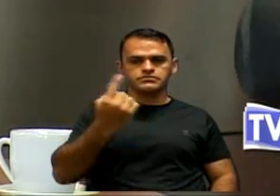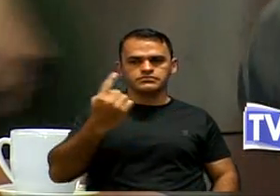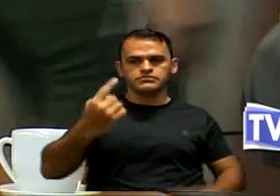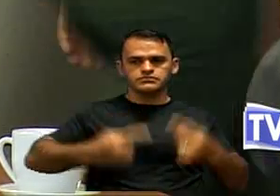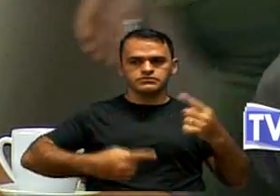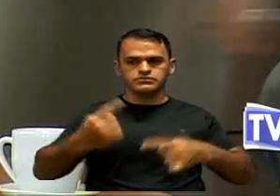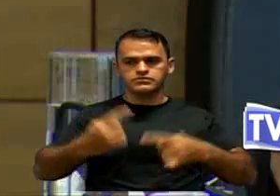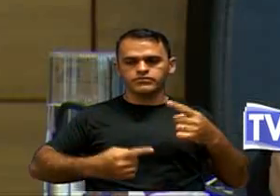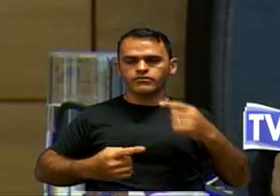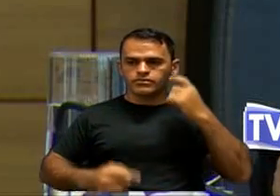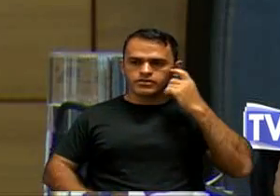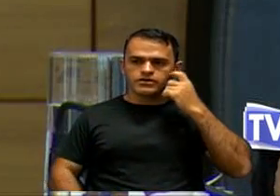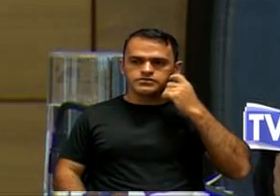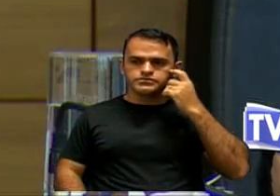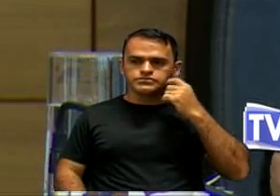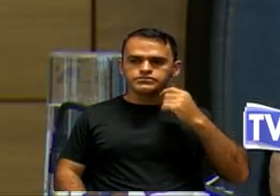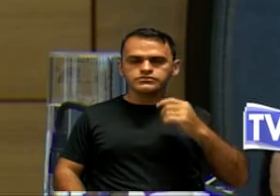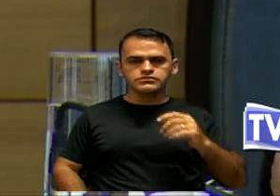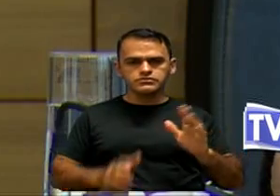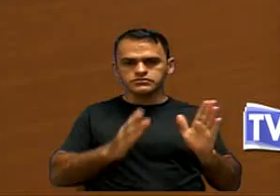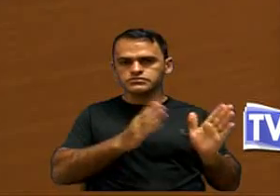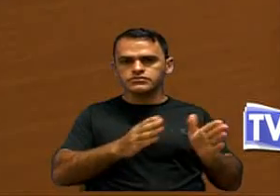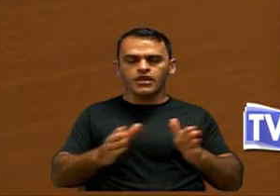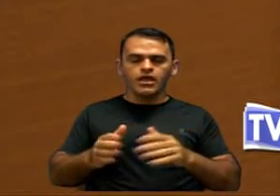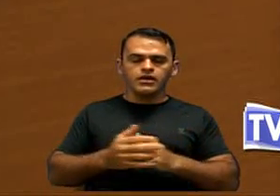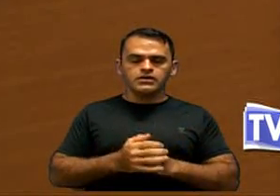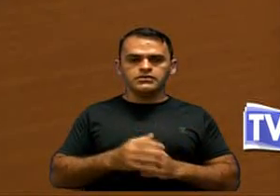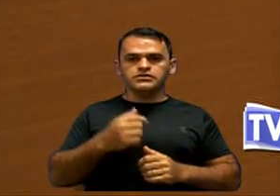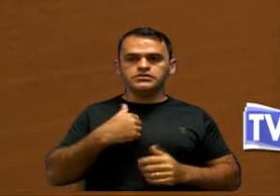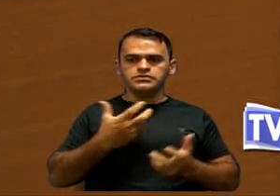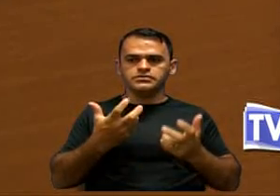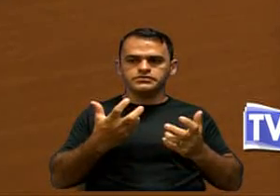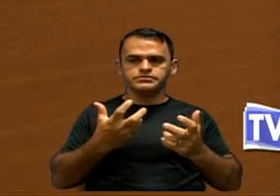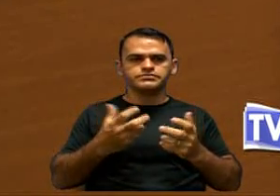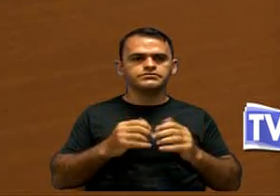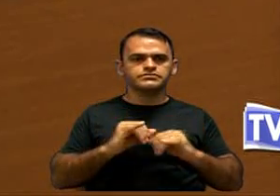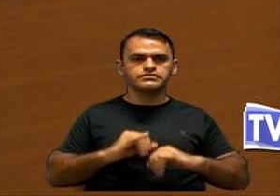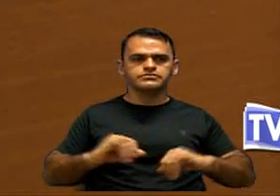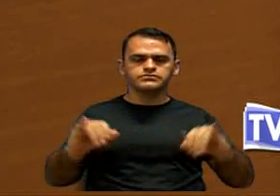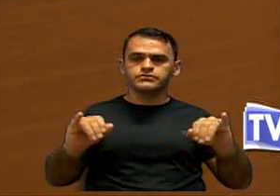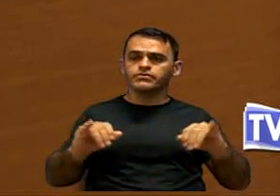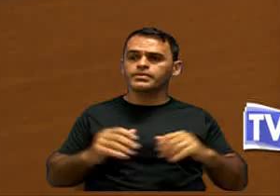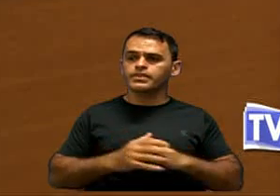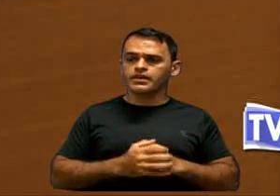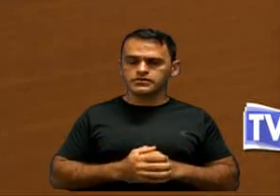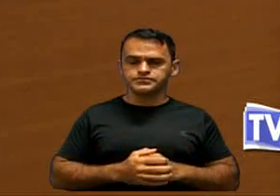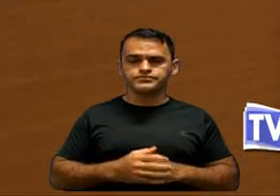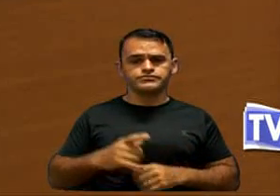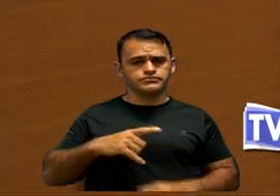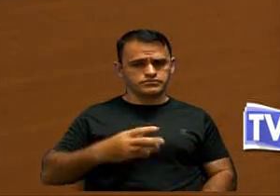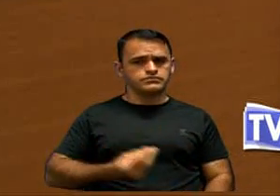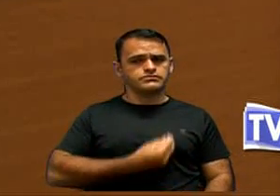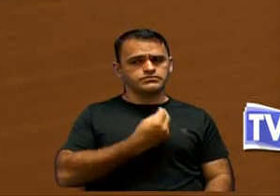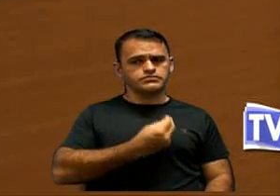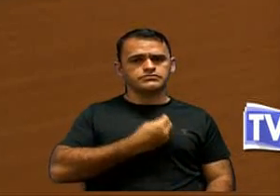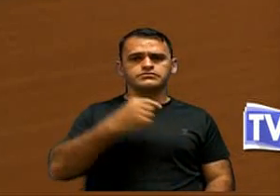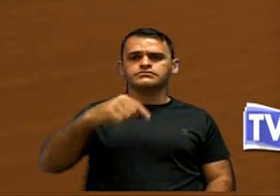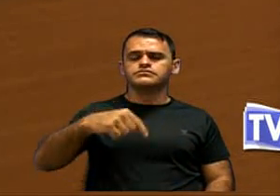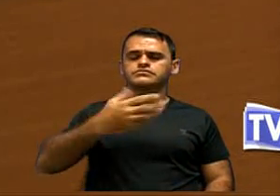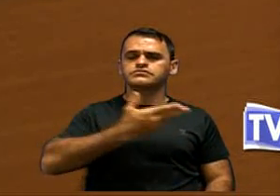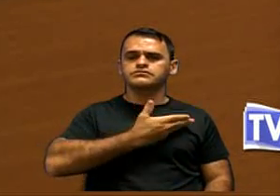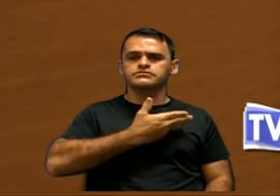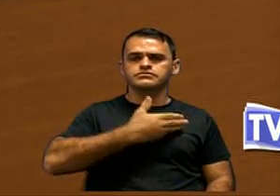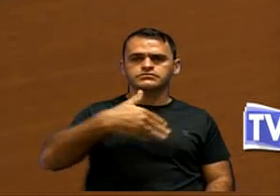discussão. Senhor, questão de ordem aqui, só quero fazer um cumprimento aqui. Está aqui no plenário da Câmara Municipal, né, o nosso amigo